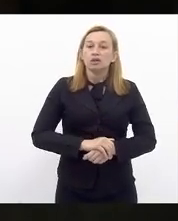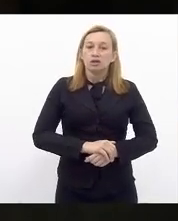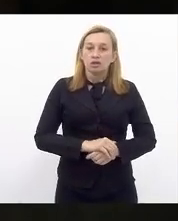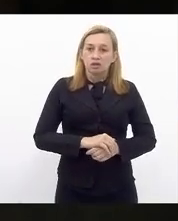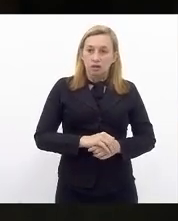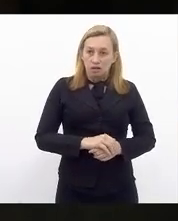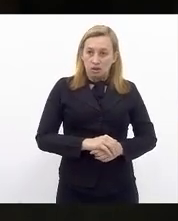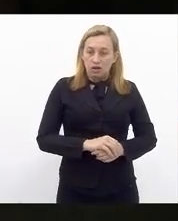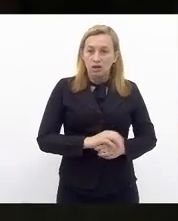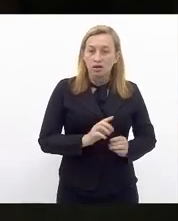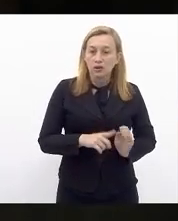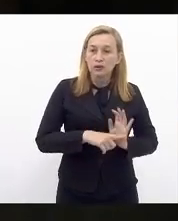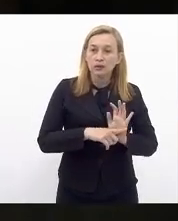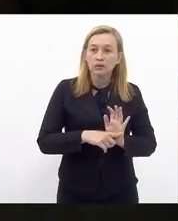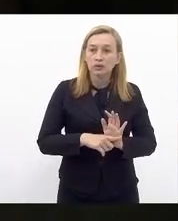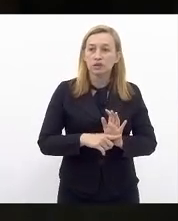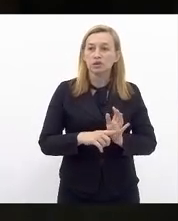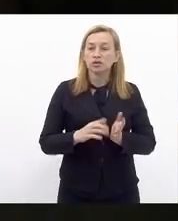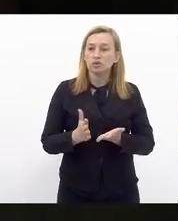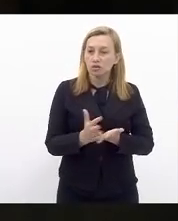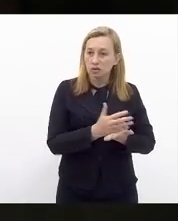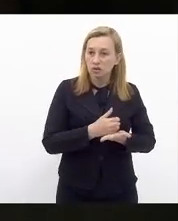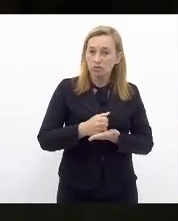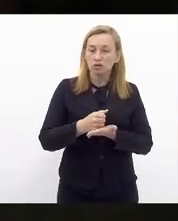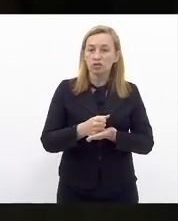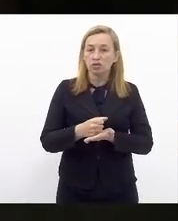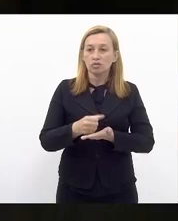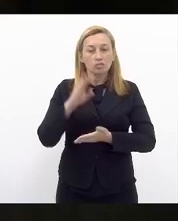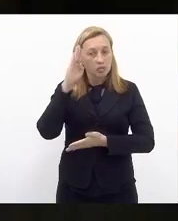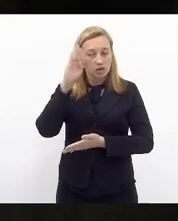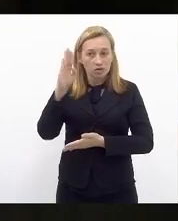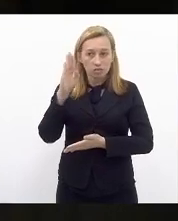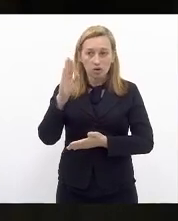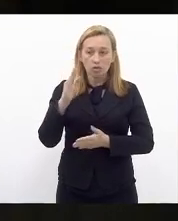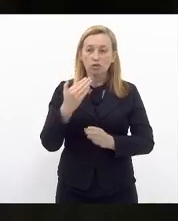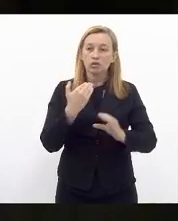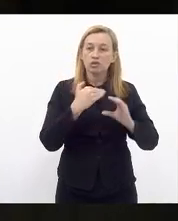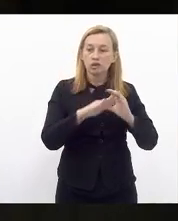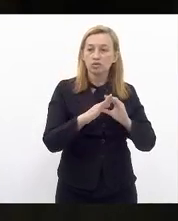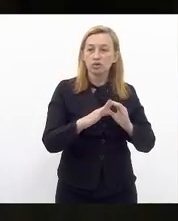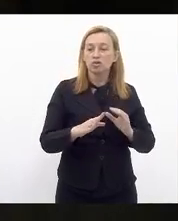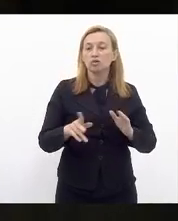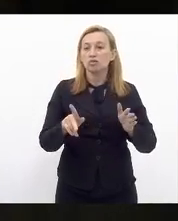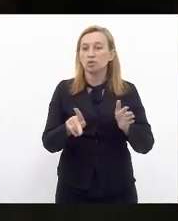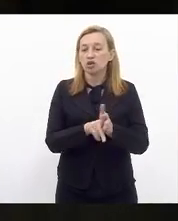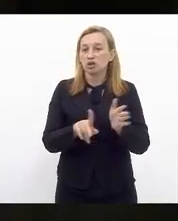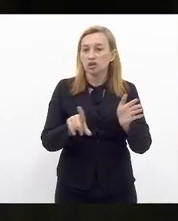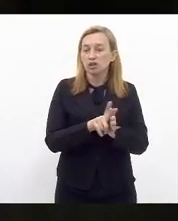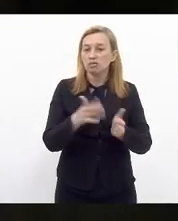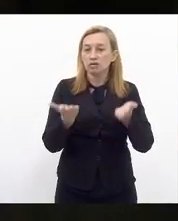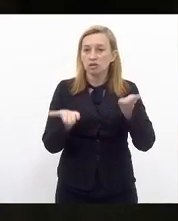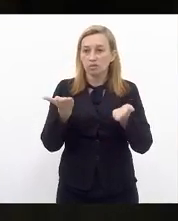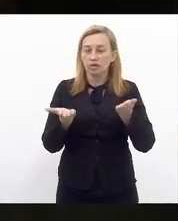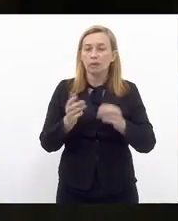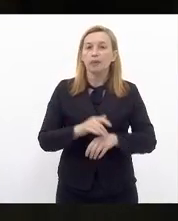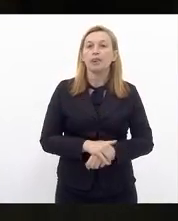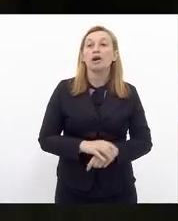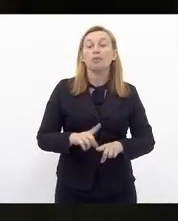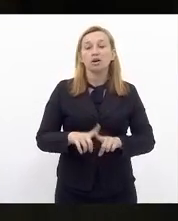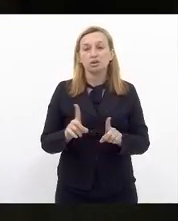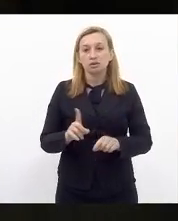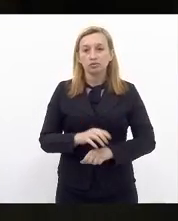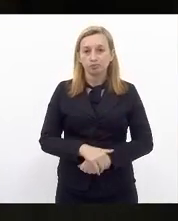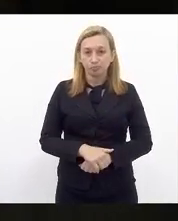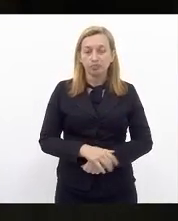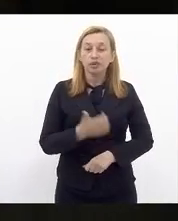da arrecadação foi o fator preponderante para encaminhamento de um projeto de lei orçamentária equilibrado mas